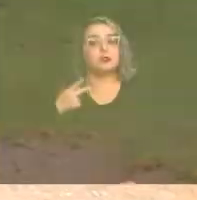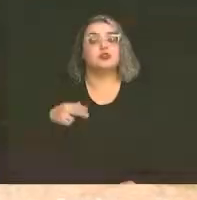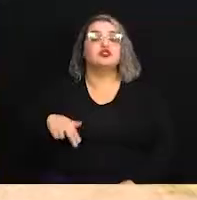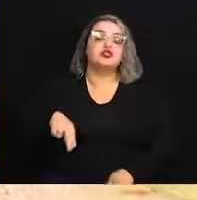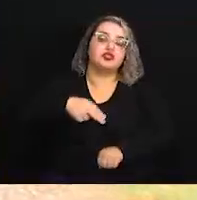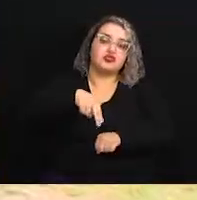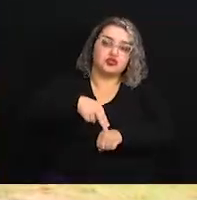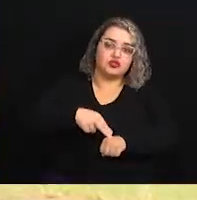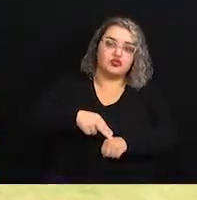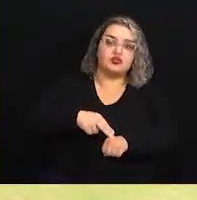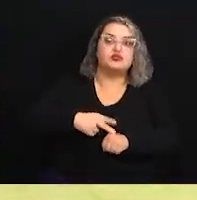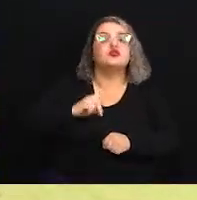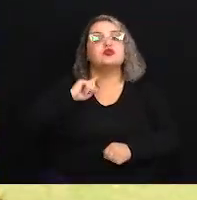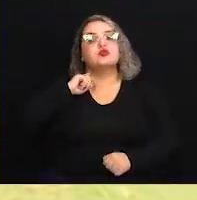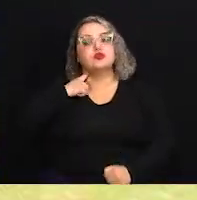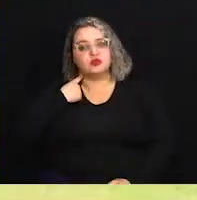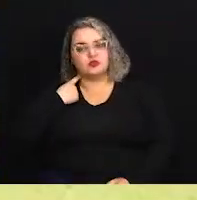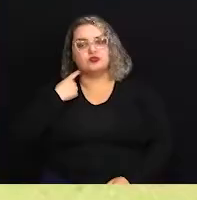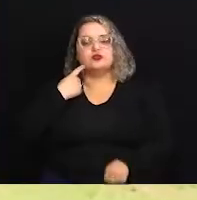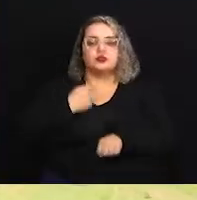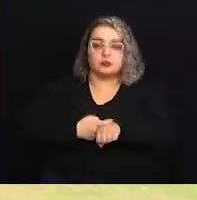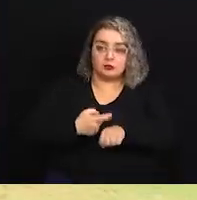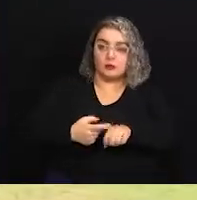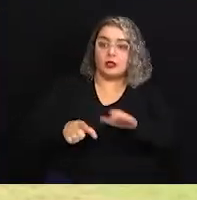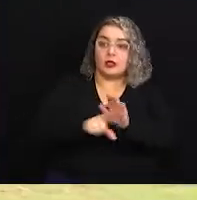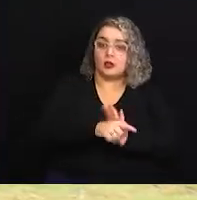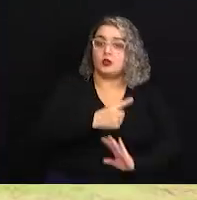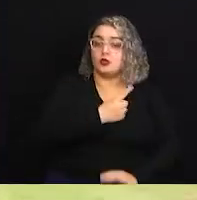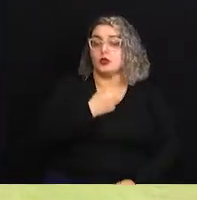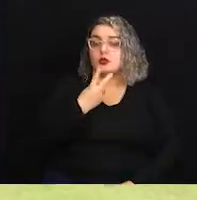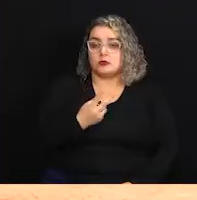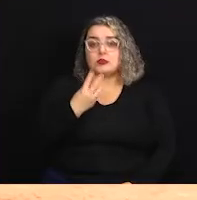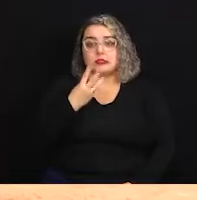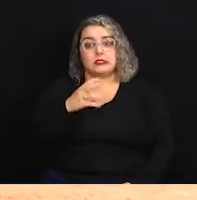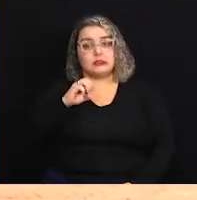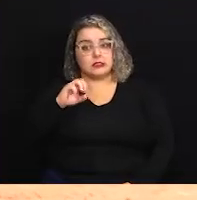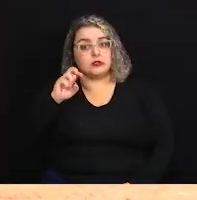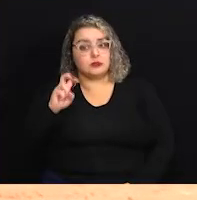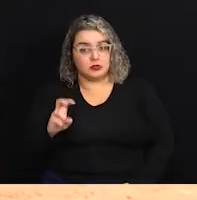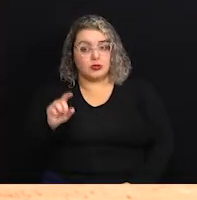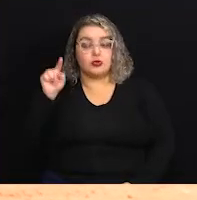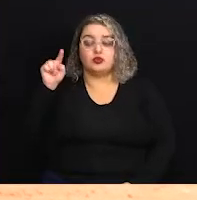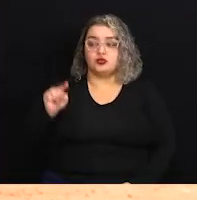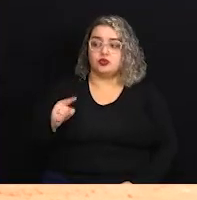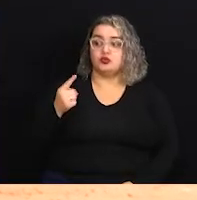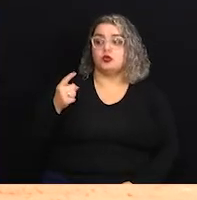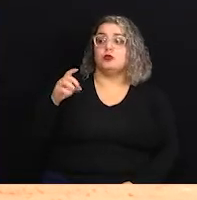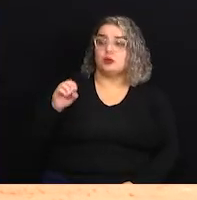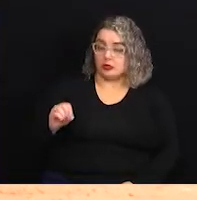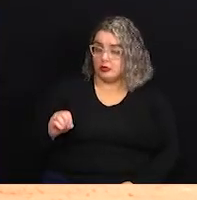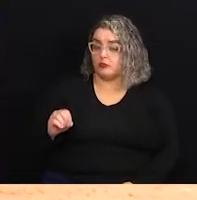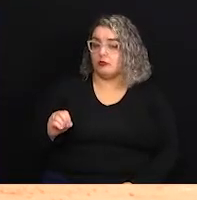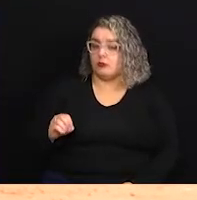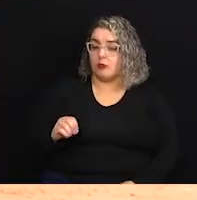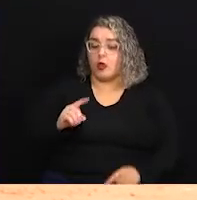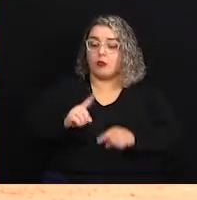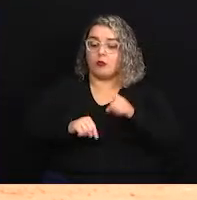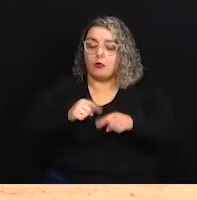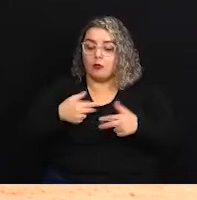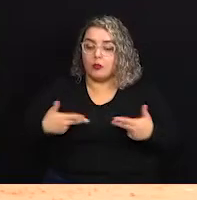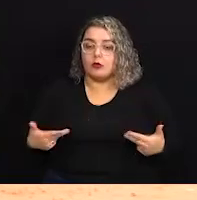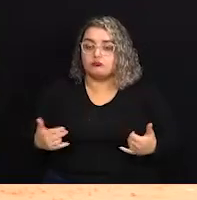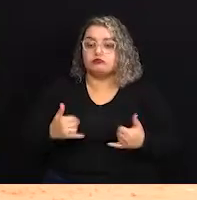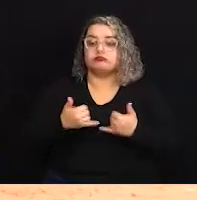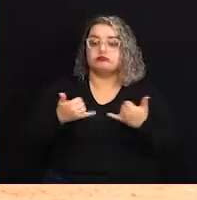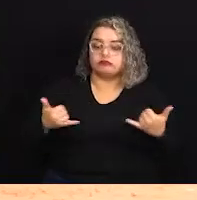Política Nacional de Resíduos Sólidos, implementada pela Lei 12.305 de 2010, prevê que